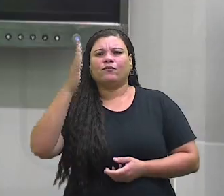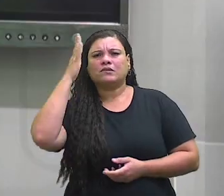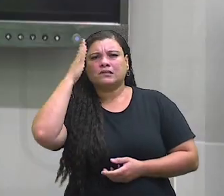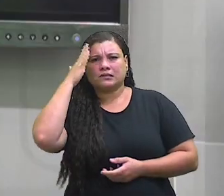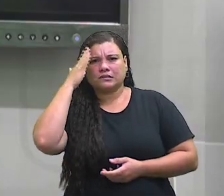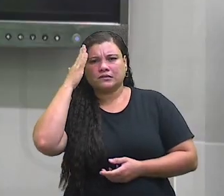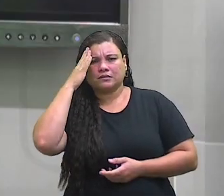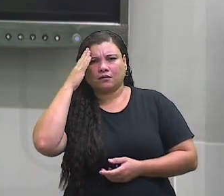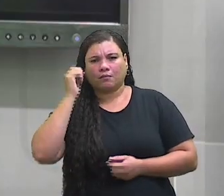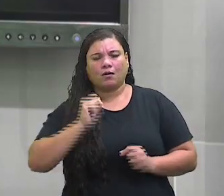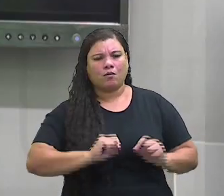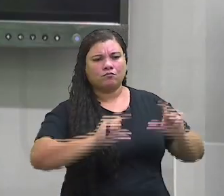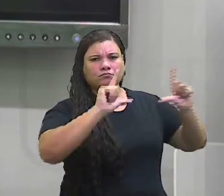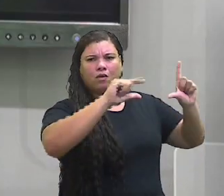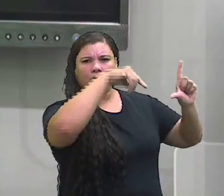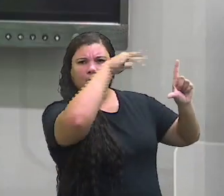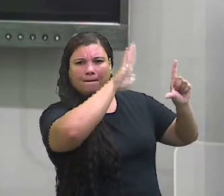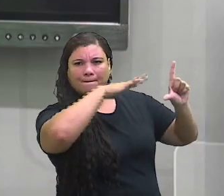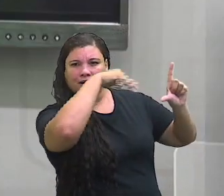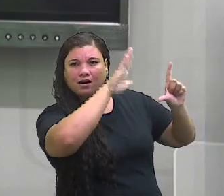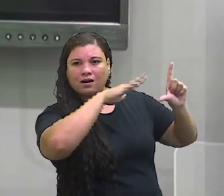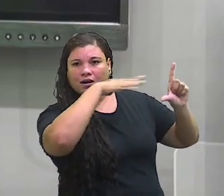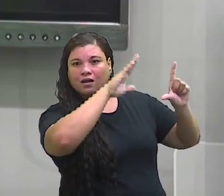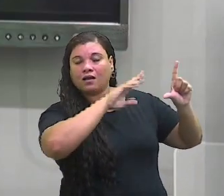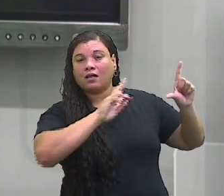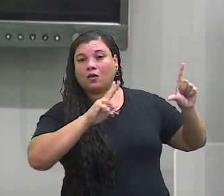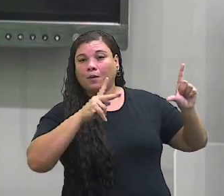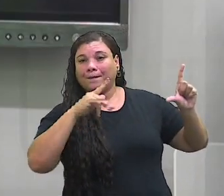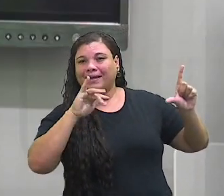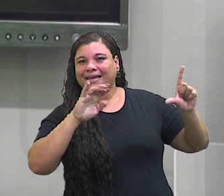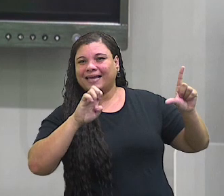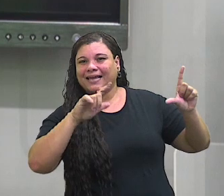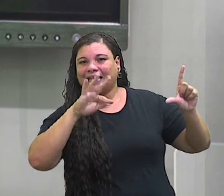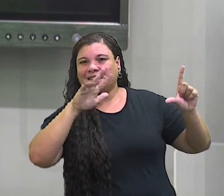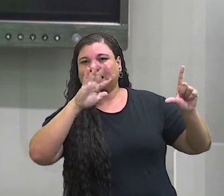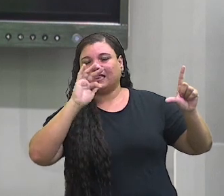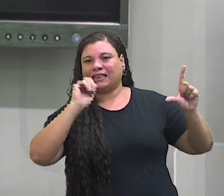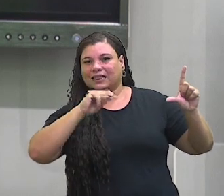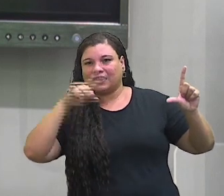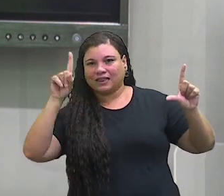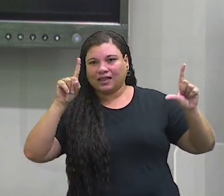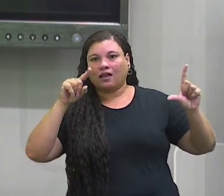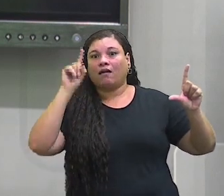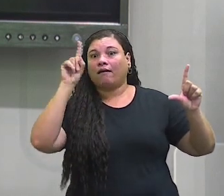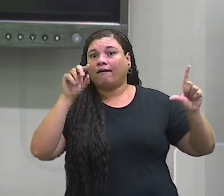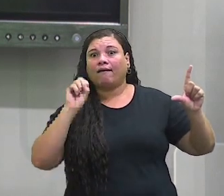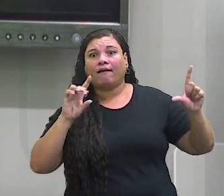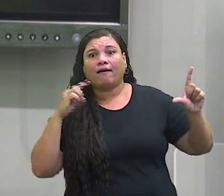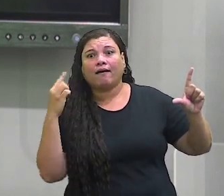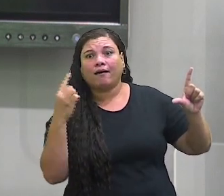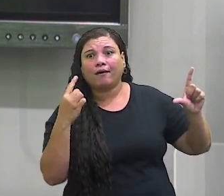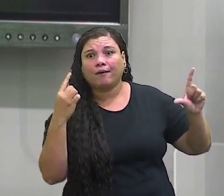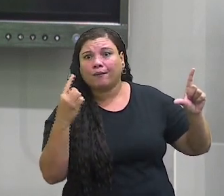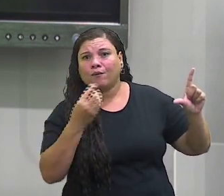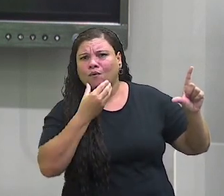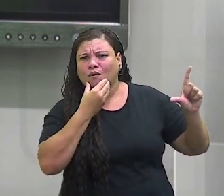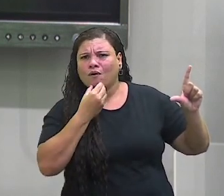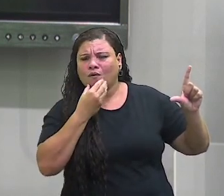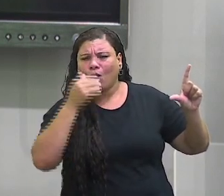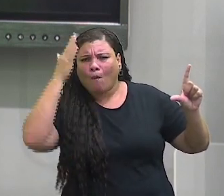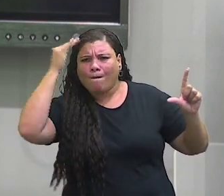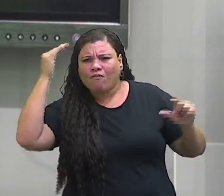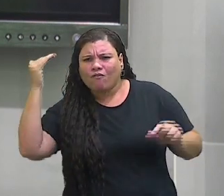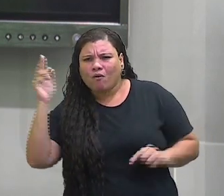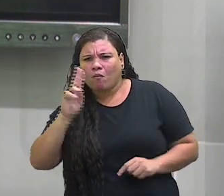Você sabia que a obra de Pietà foi a única assinada pelo artista Michelangelo? A escultura pode ser vista na Basílica de São